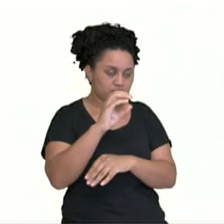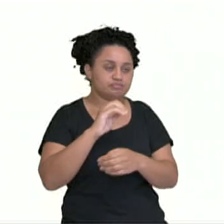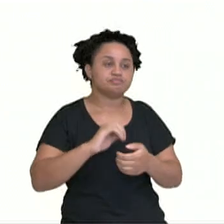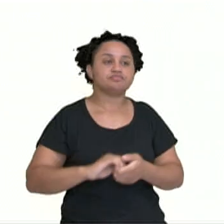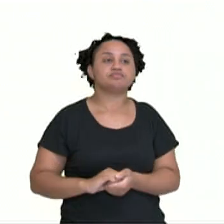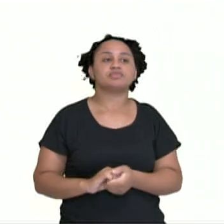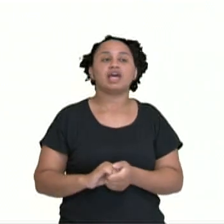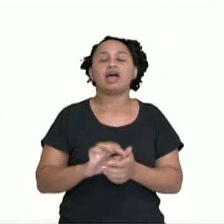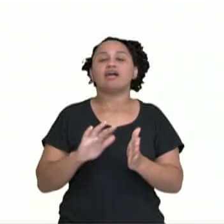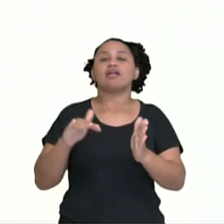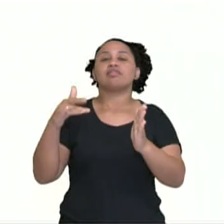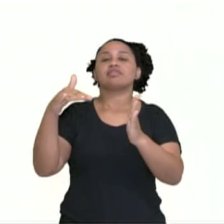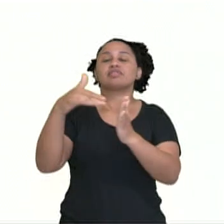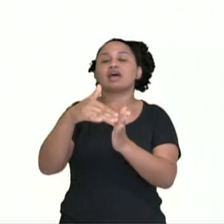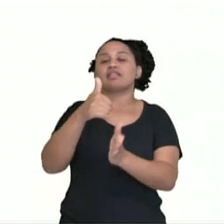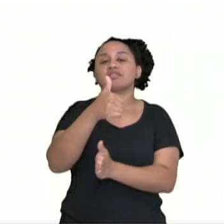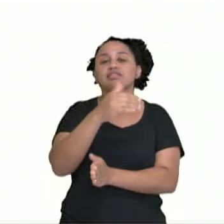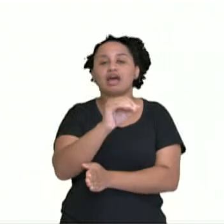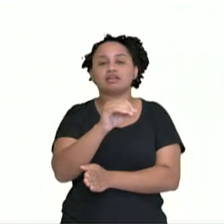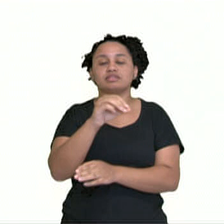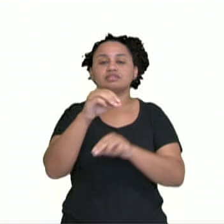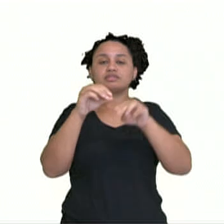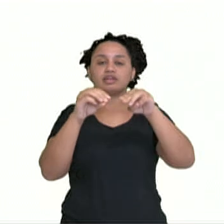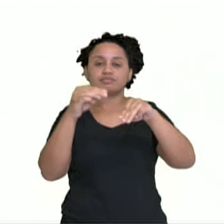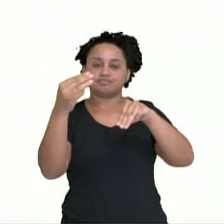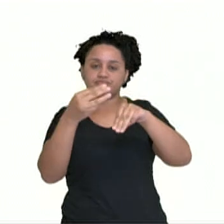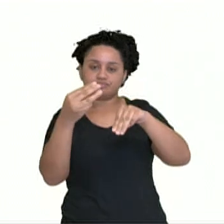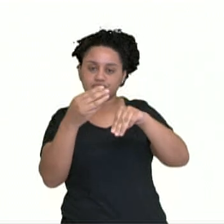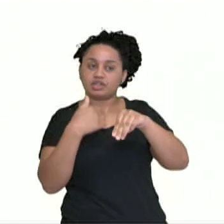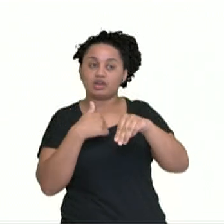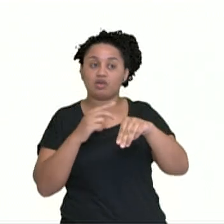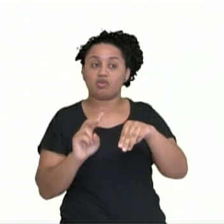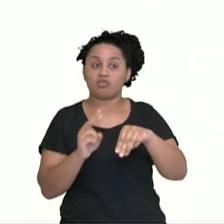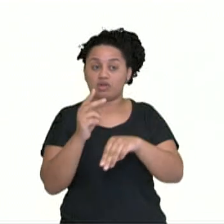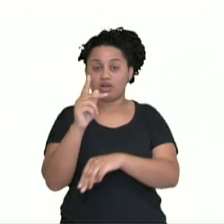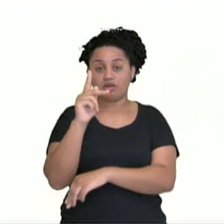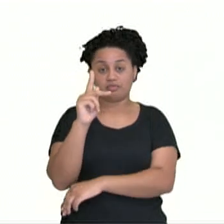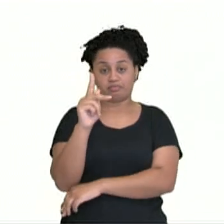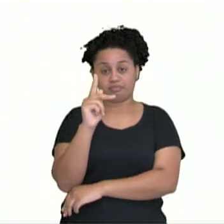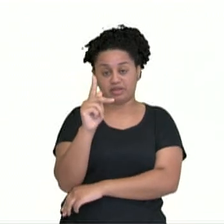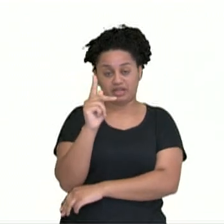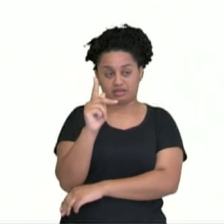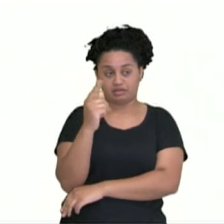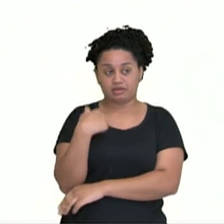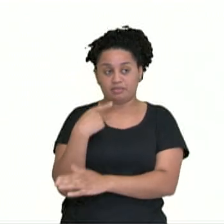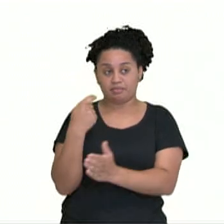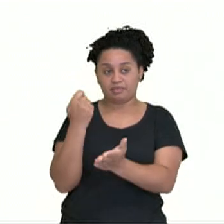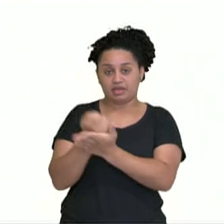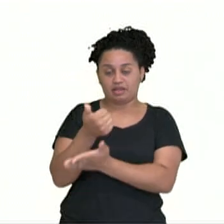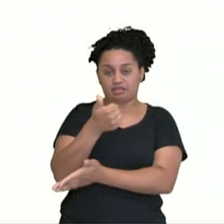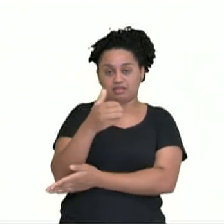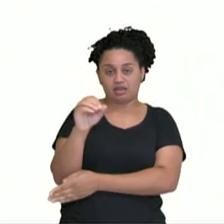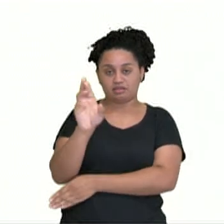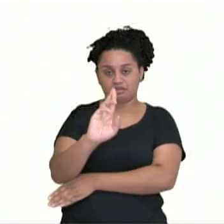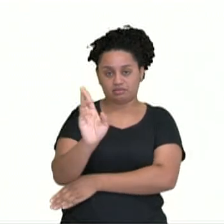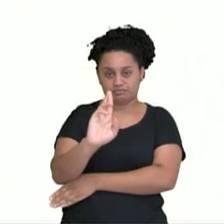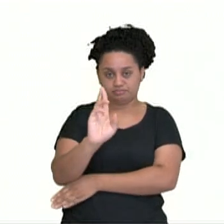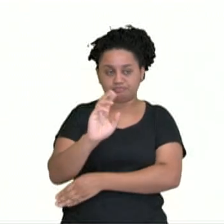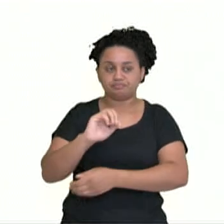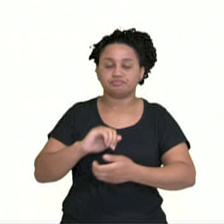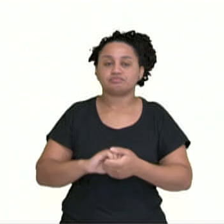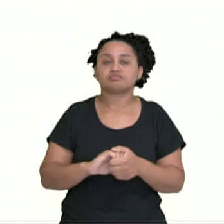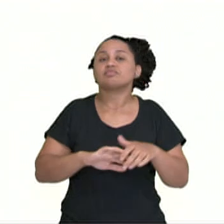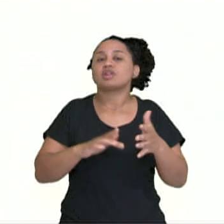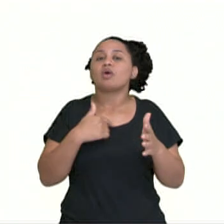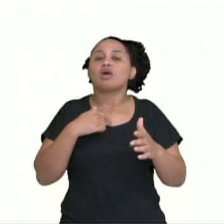de até 10 metros cúbicos, o preço P a ser pago é de R$10. Então, é